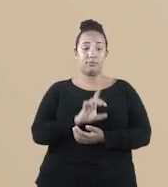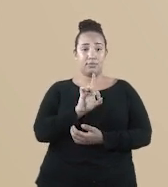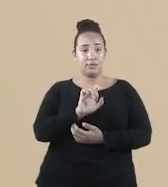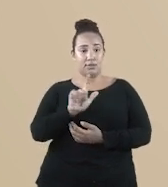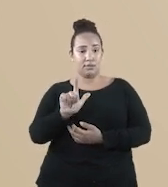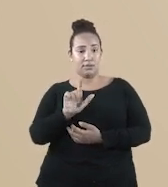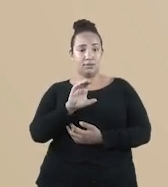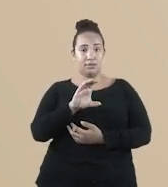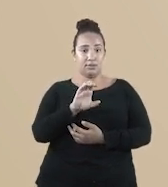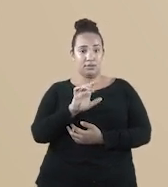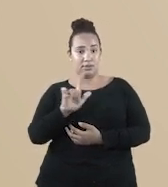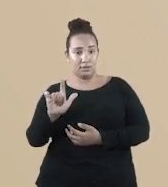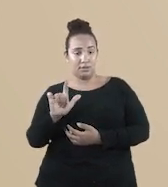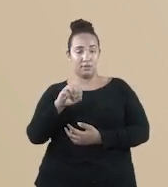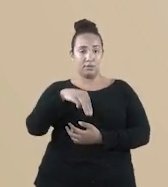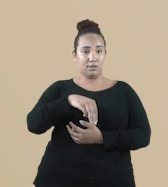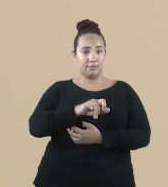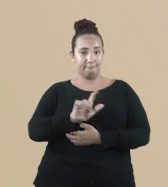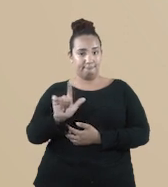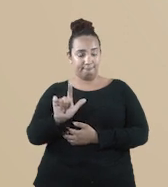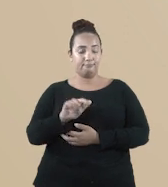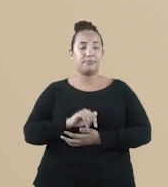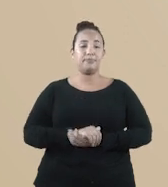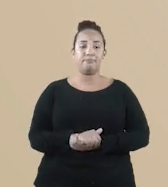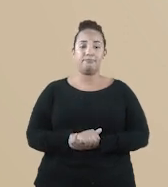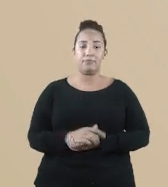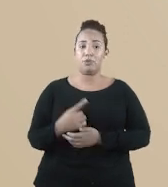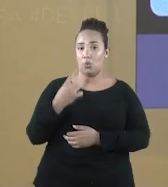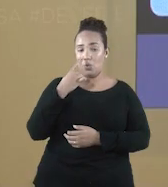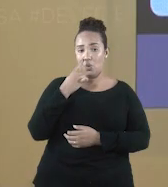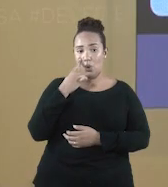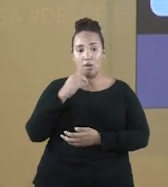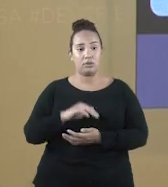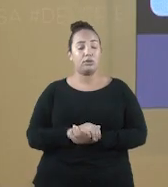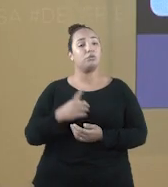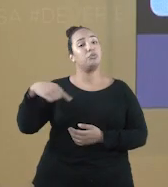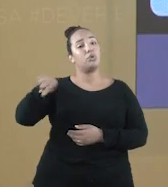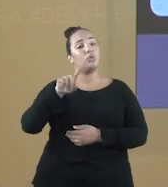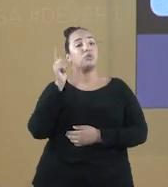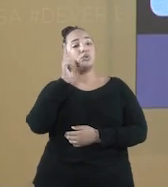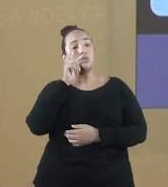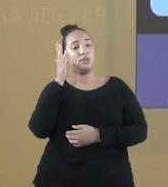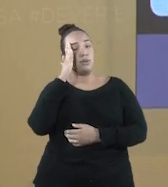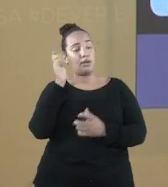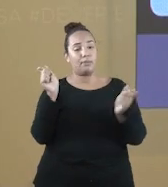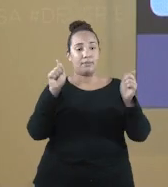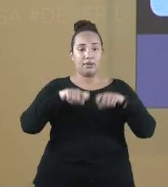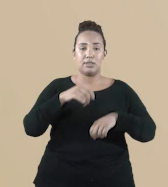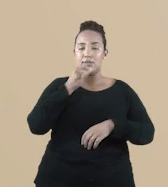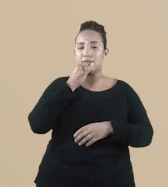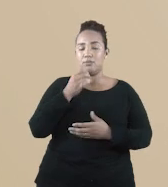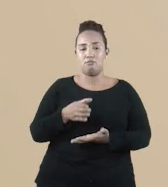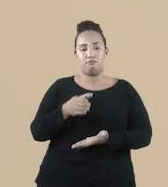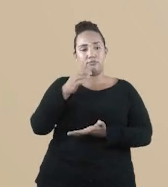decalitro, decilitro, centilitro e mililitro. Veja que podemos medir a capacidade